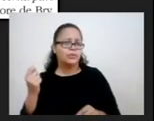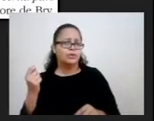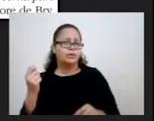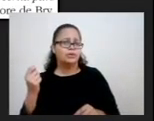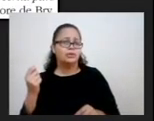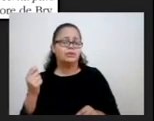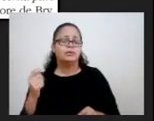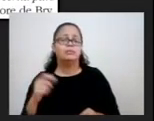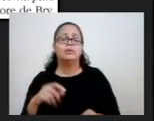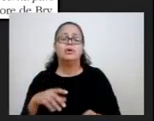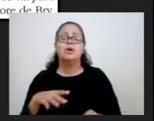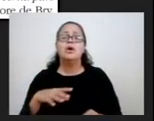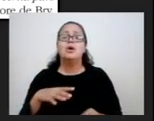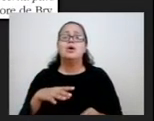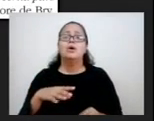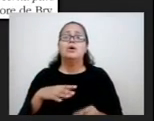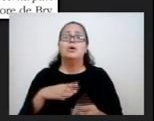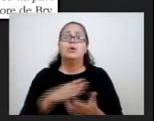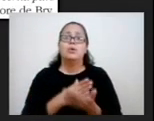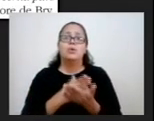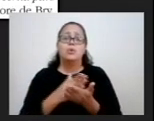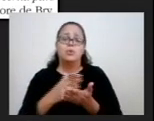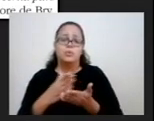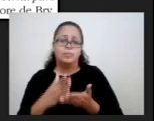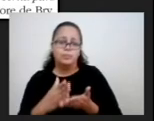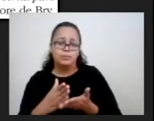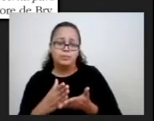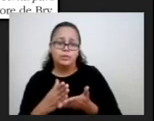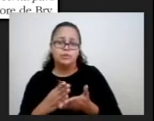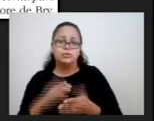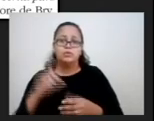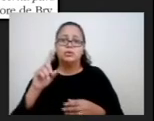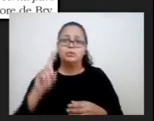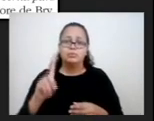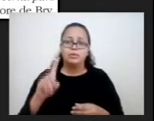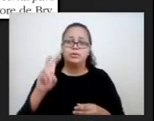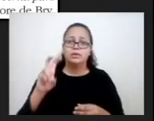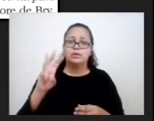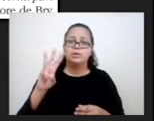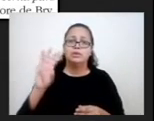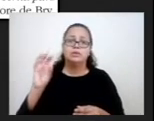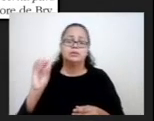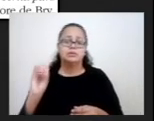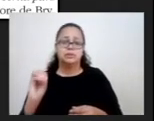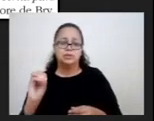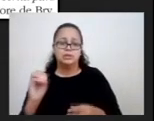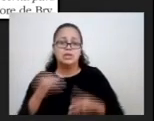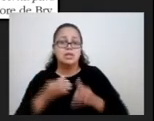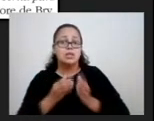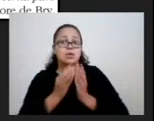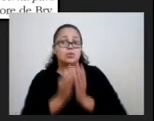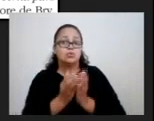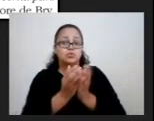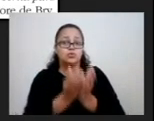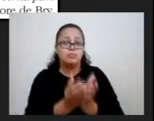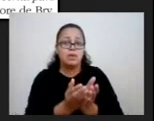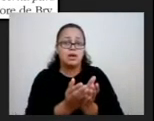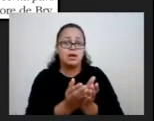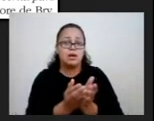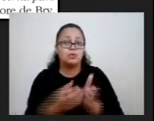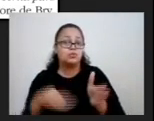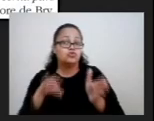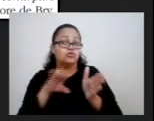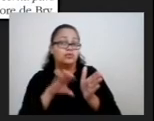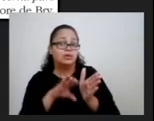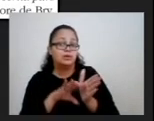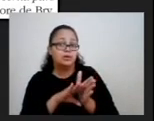né? Começou realmente uma colonização efetiva em 1530, então tem vários barcos trazendo